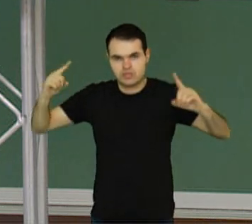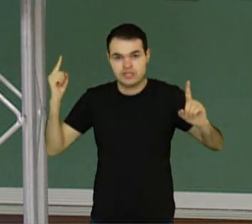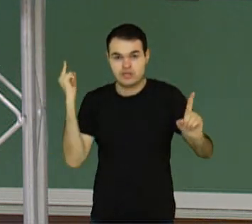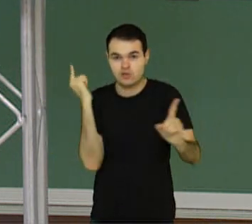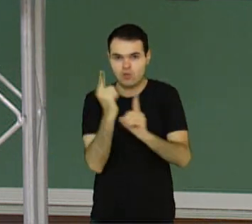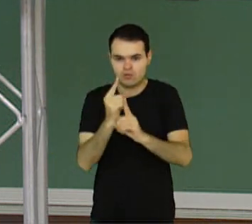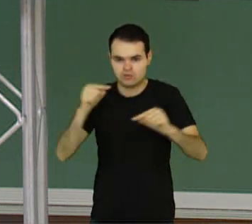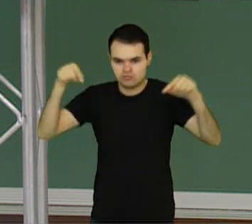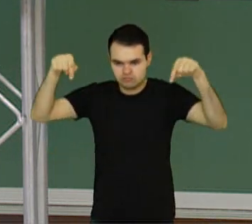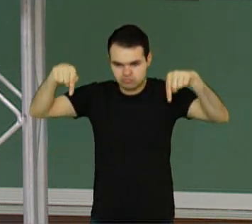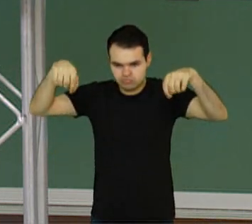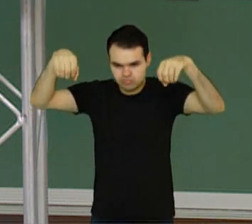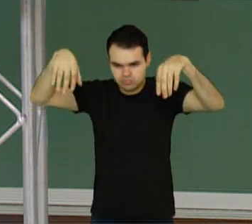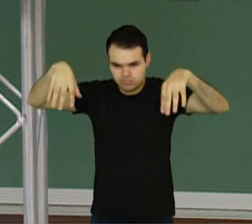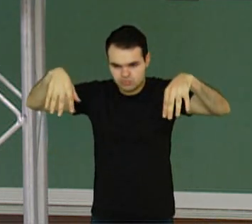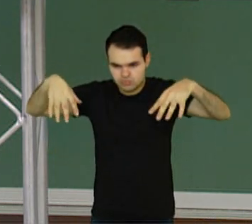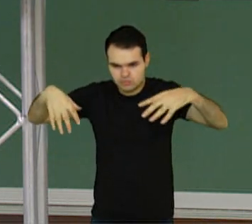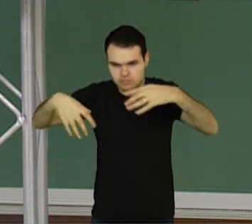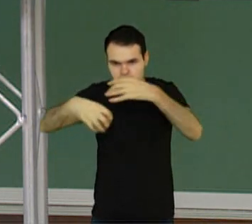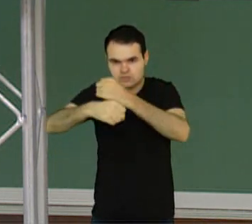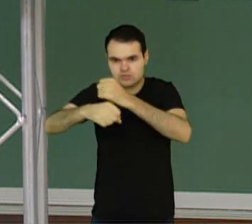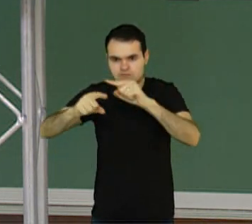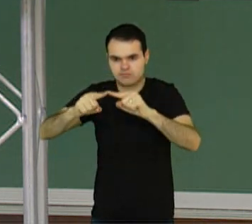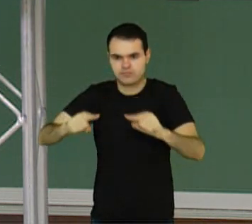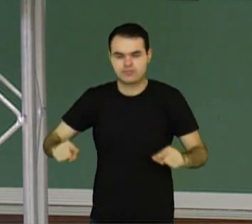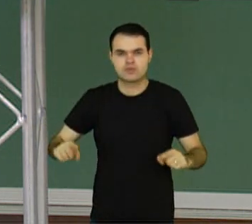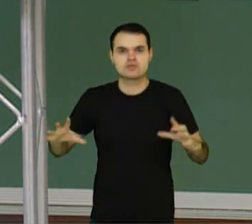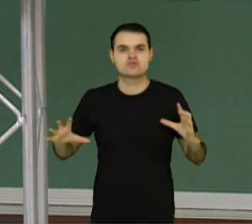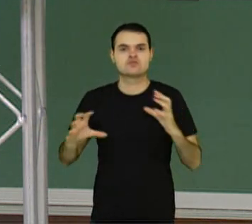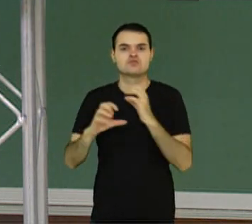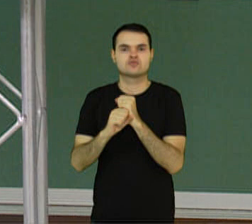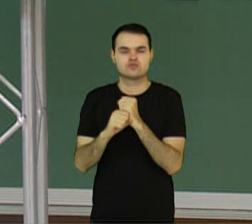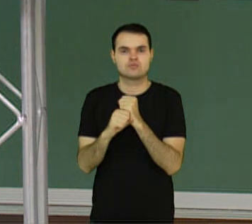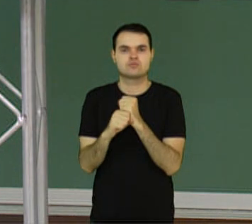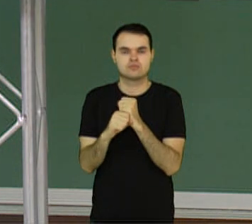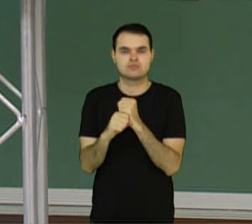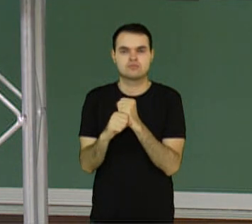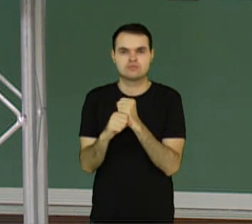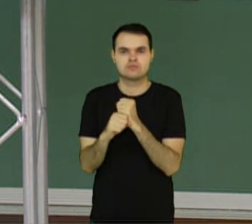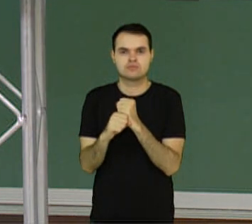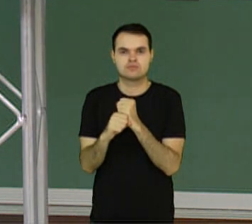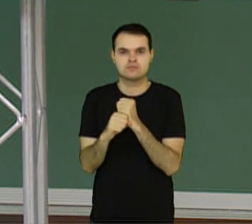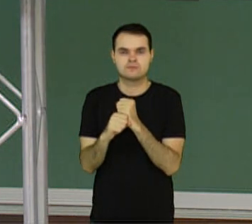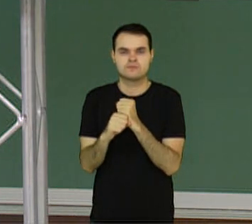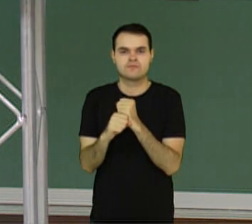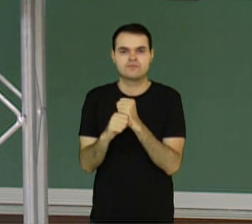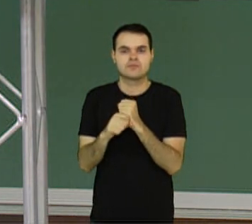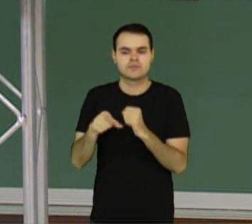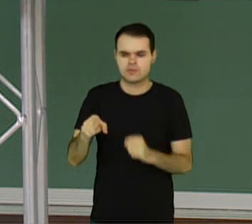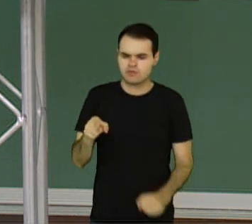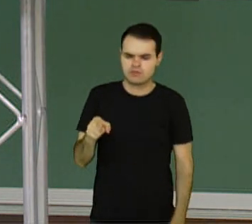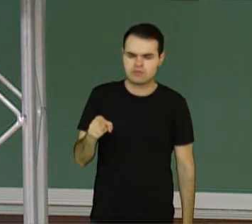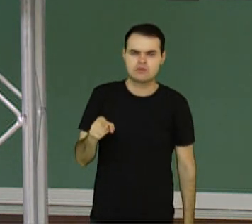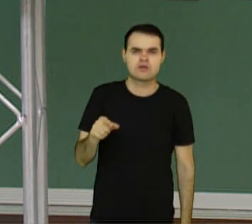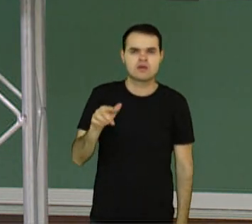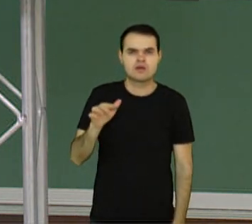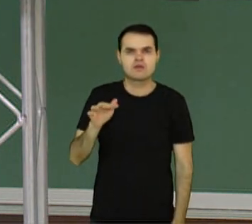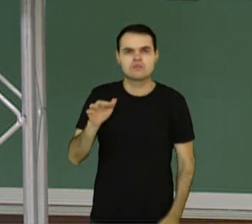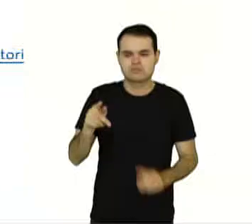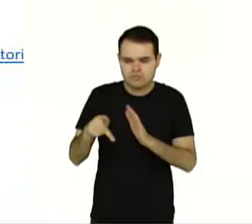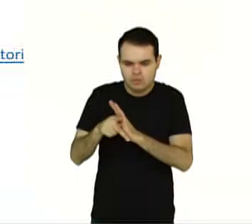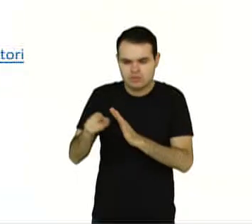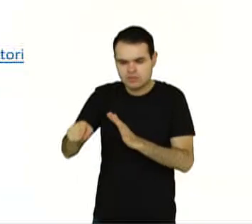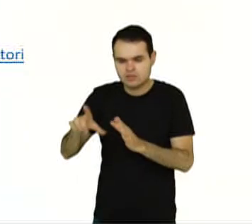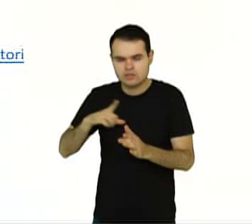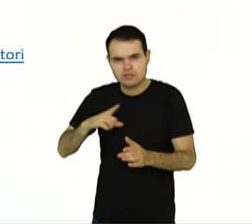vai ter uma somatória da luz. E aí o que acontece? Você cria o aspecto ali em um anteparo do que a gente chama como franjas, onde você vai